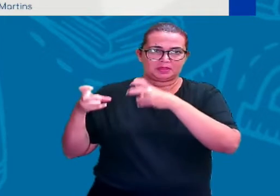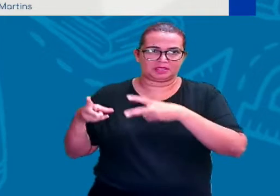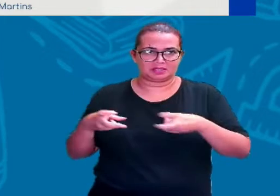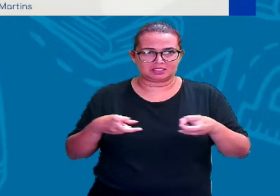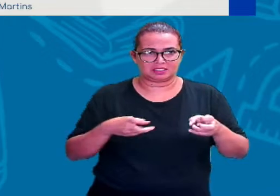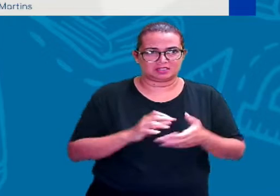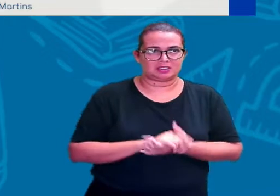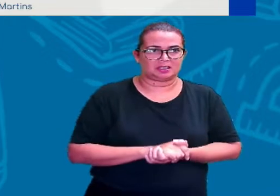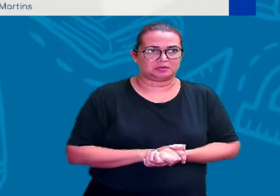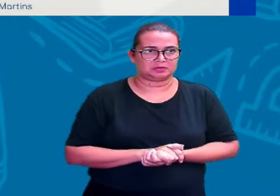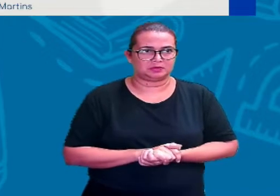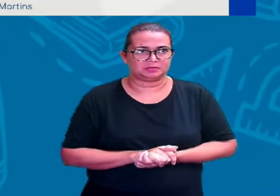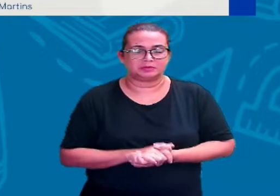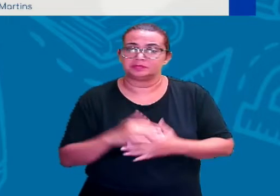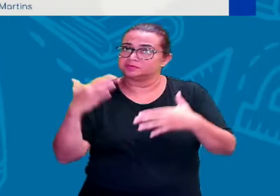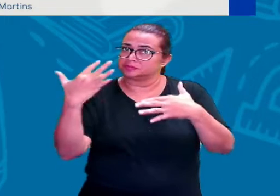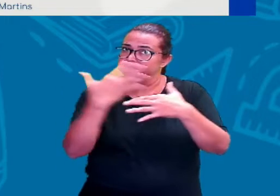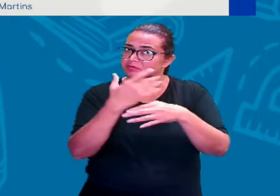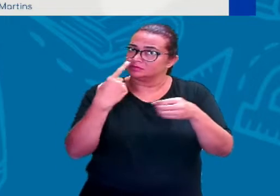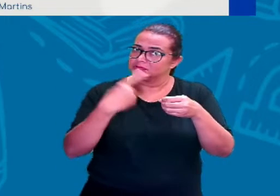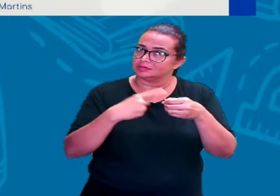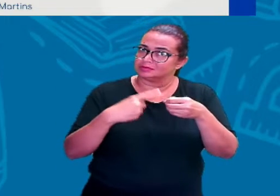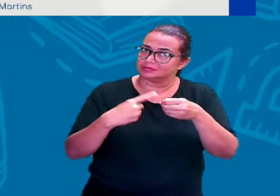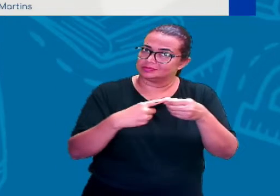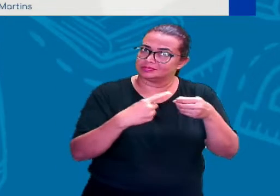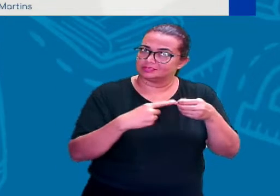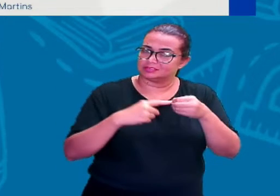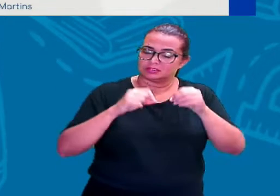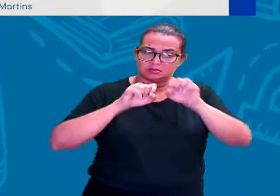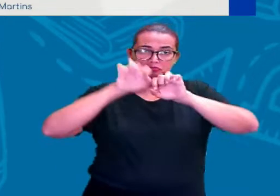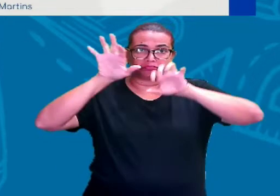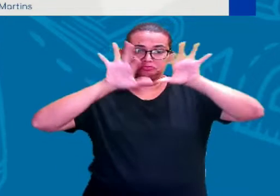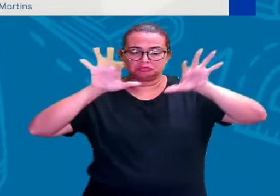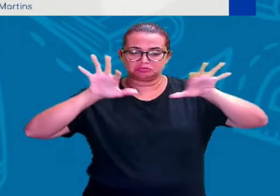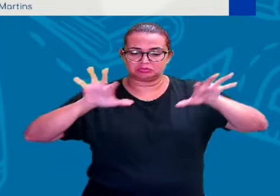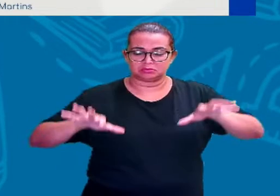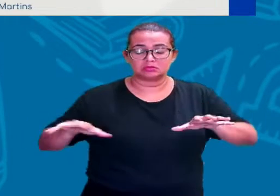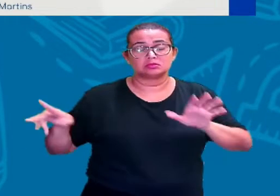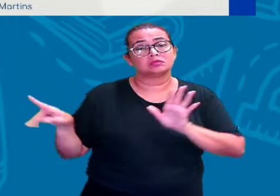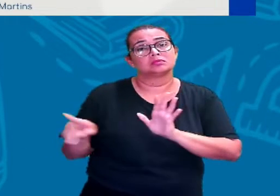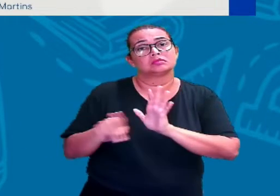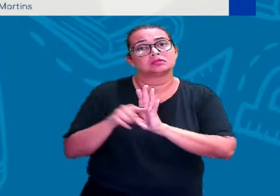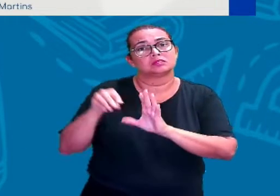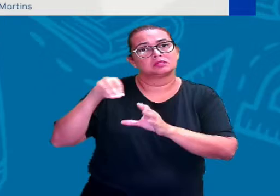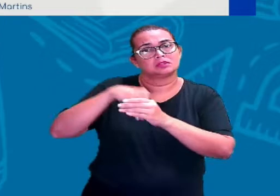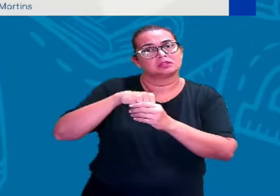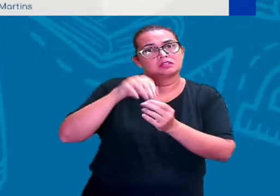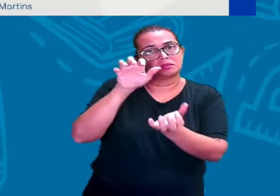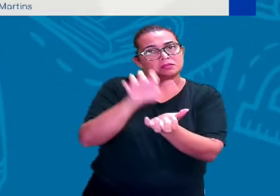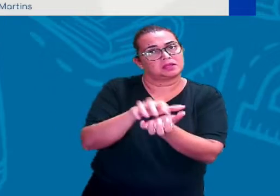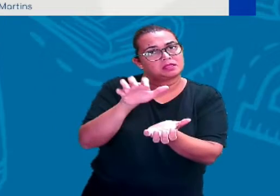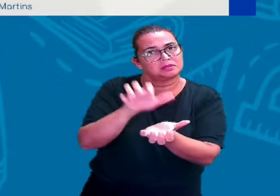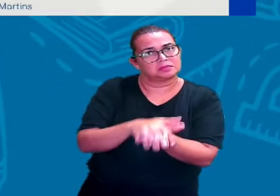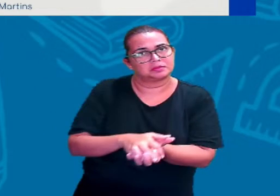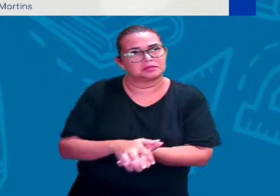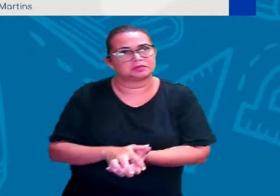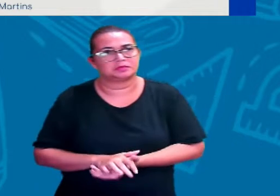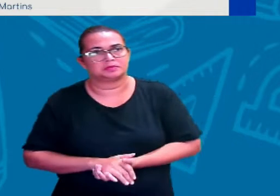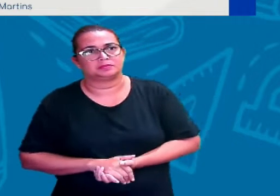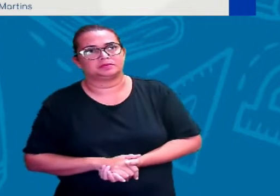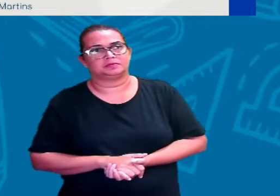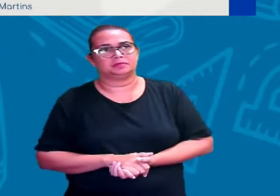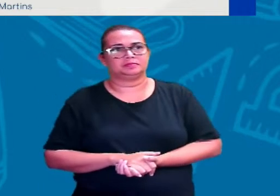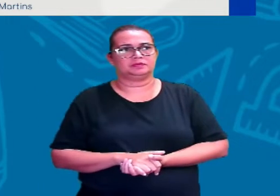em Águas Belas também, tá? Os povos indígenas aqui no nosso estado de Pernambuco. Então vamos lá. E